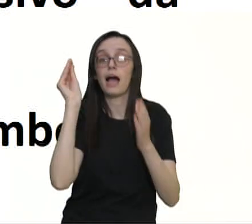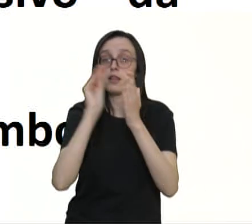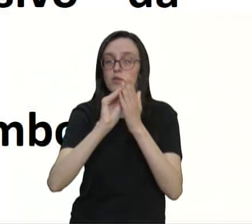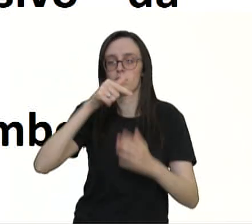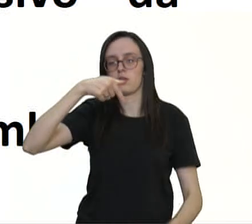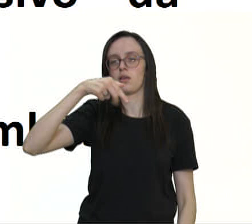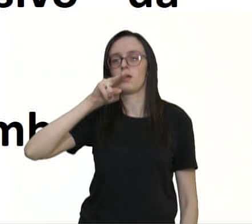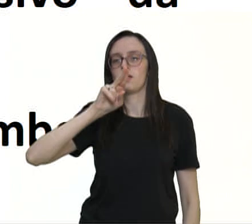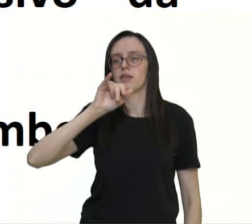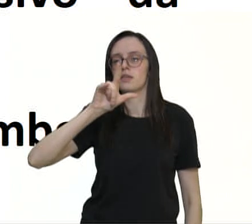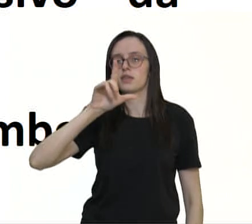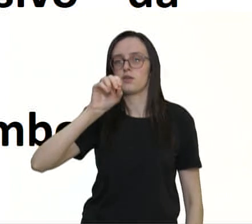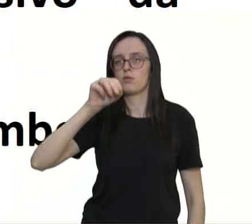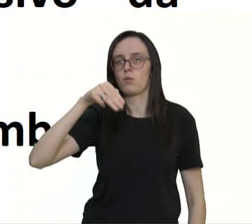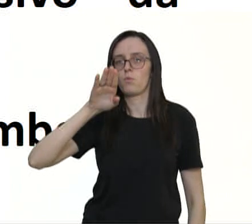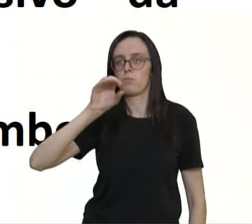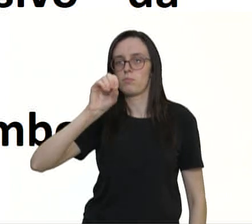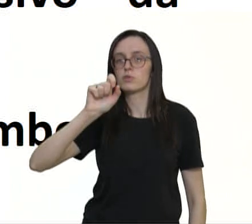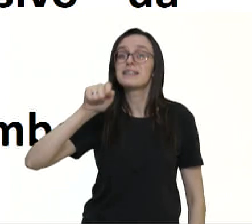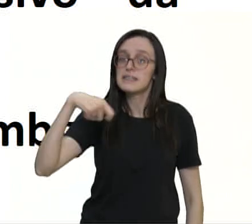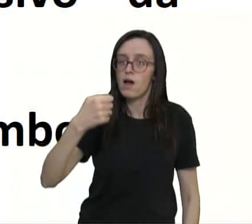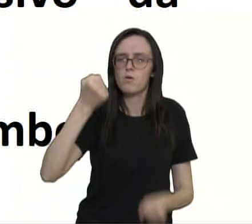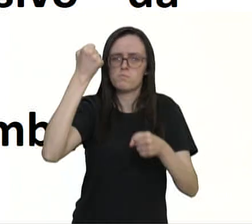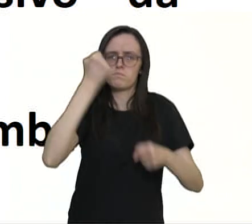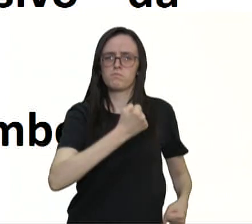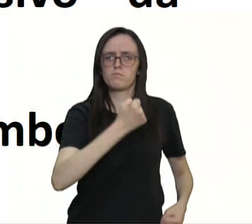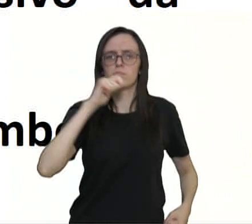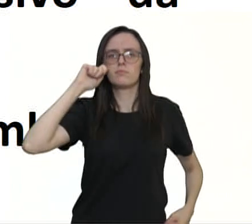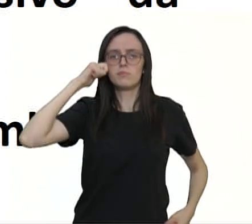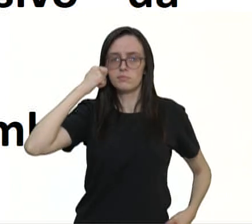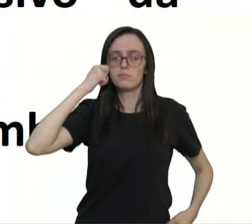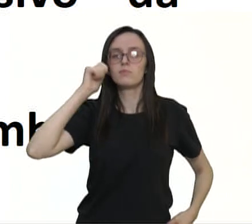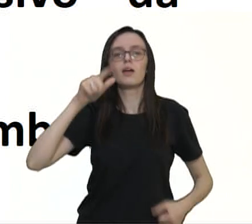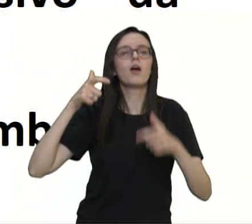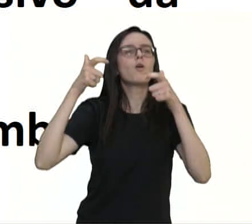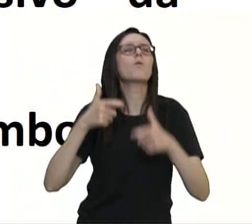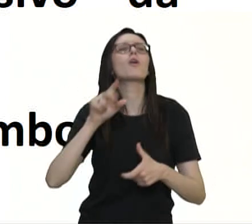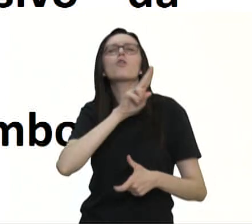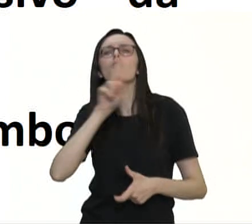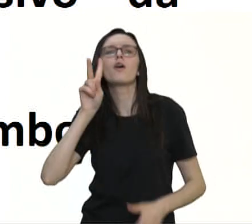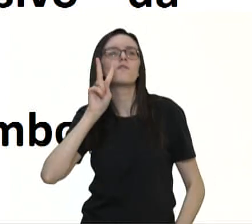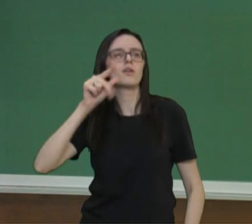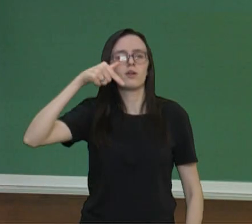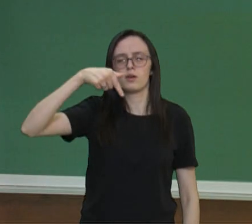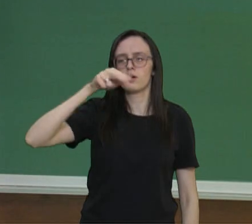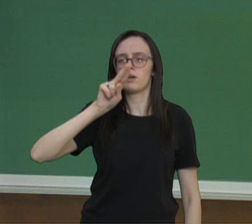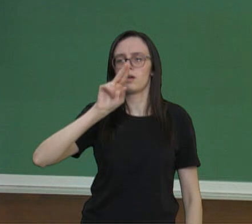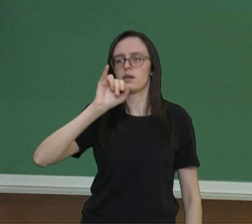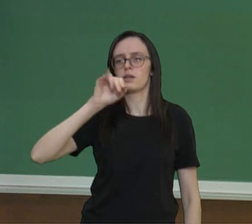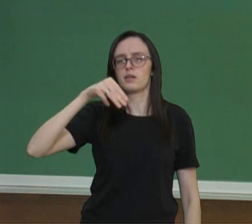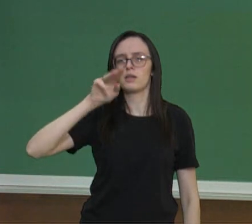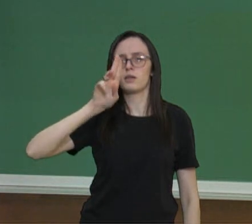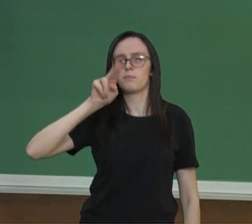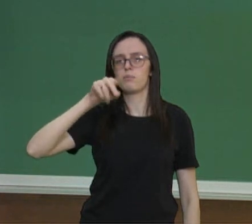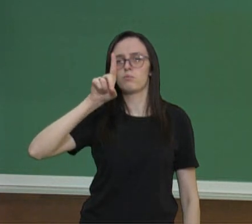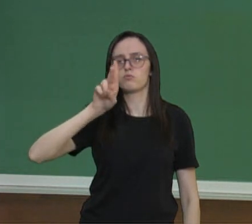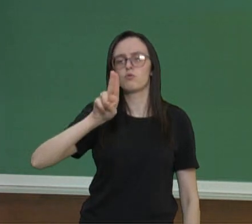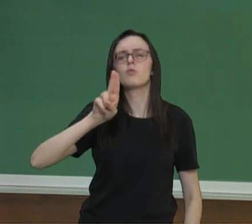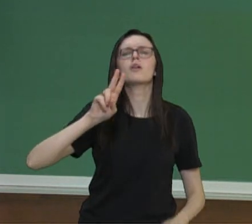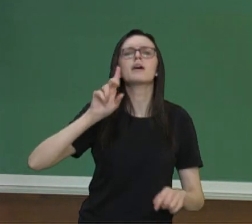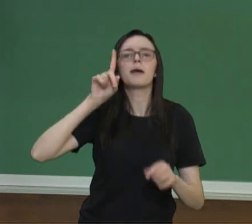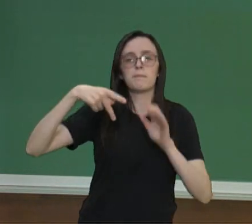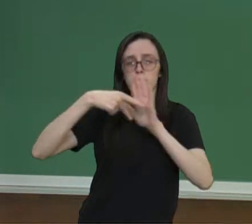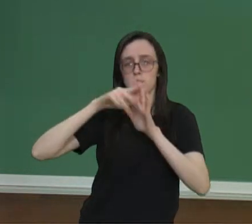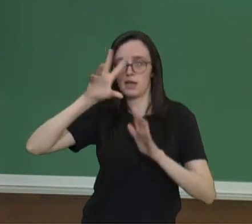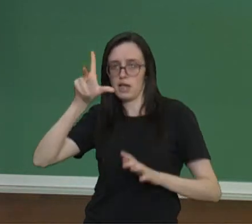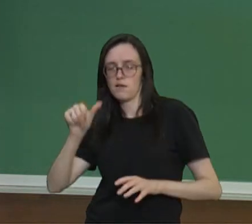isso. Quilombo, o que é isso? É uma palavra de origem quimbundo, que é um idioma, um dialeto africano, que faz referência